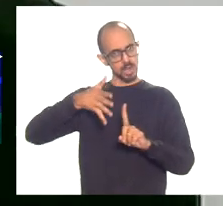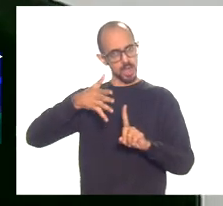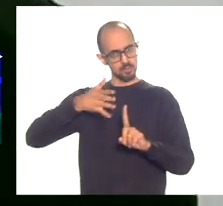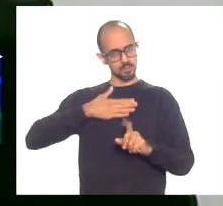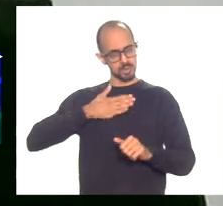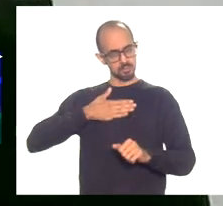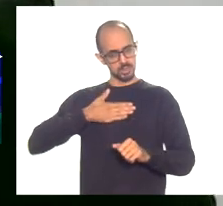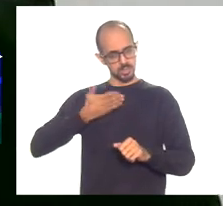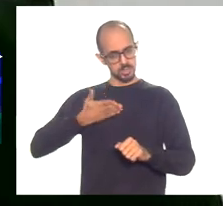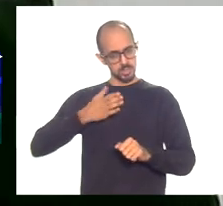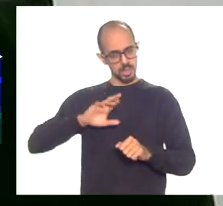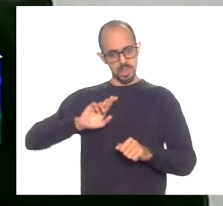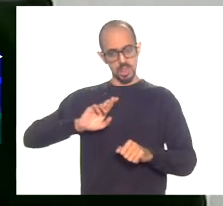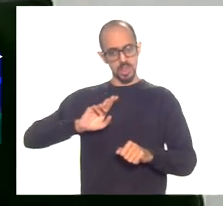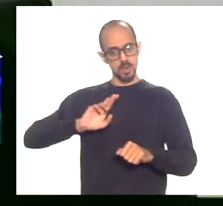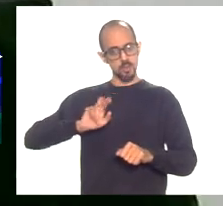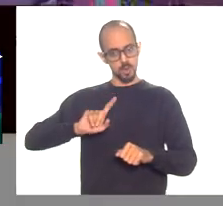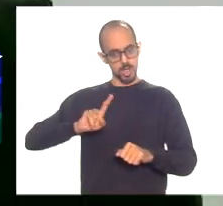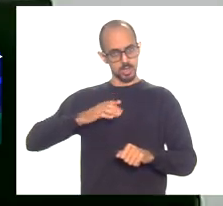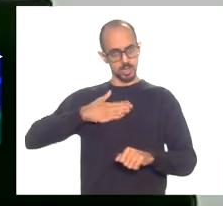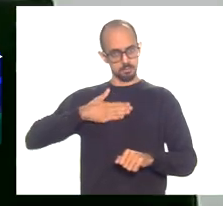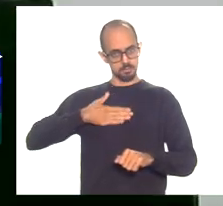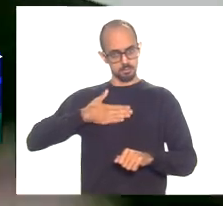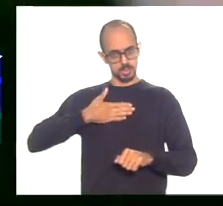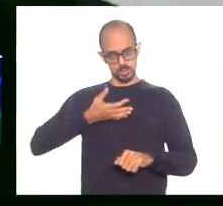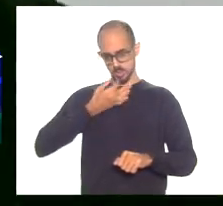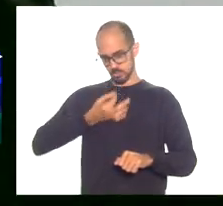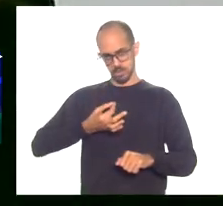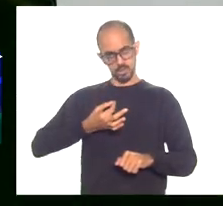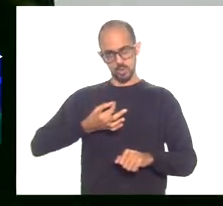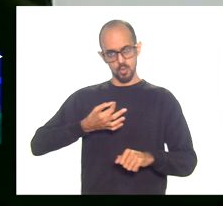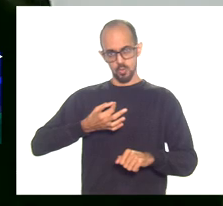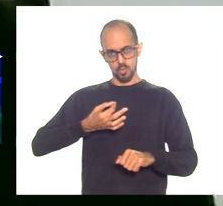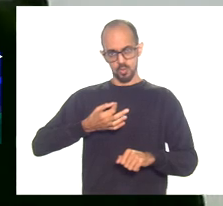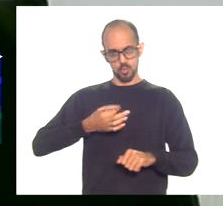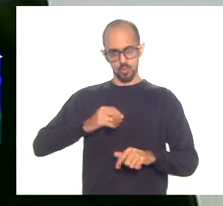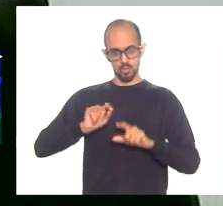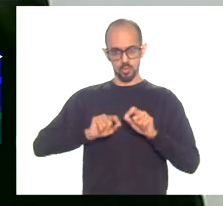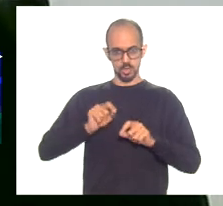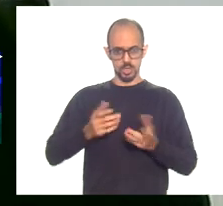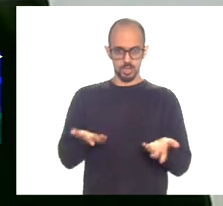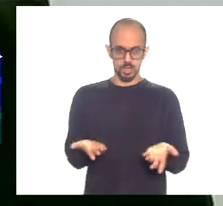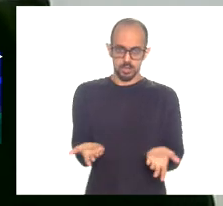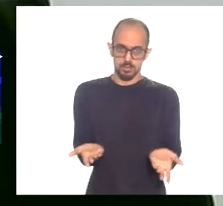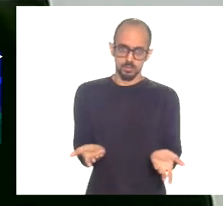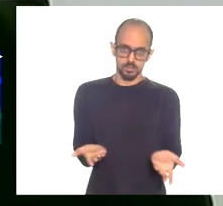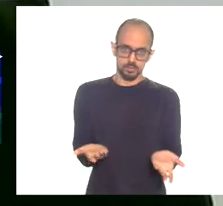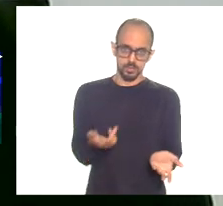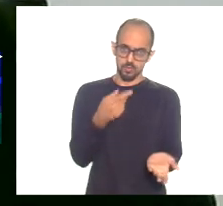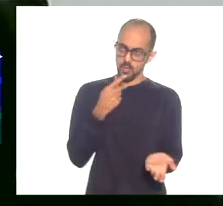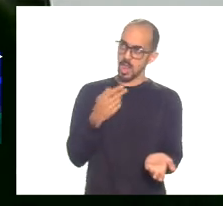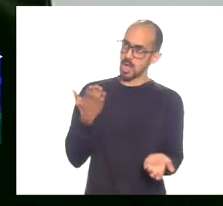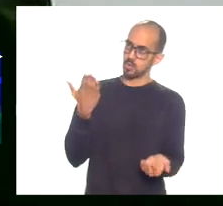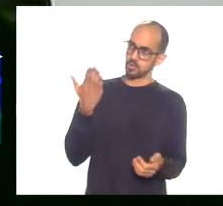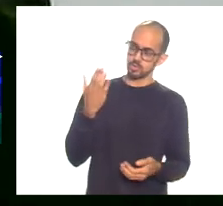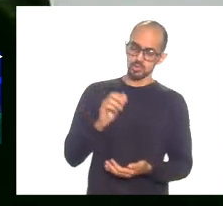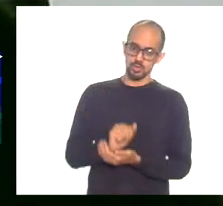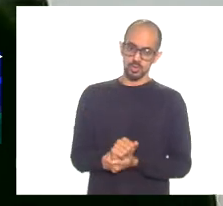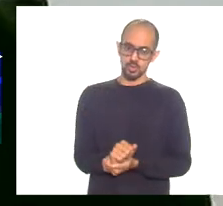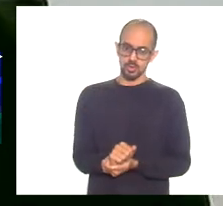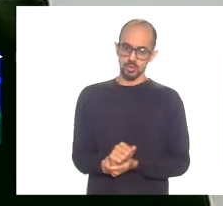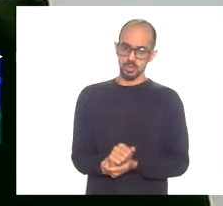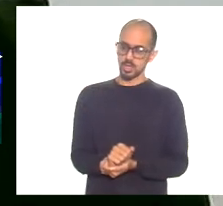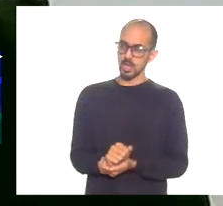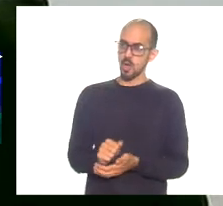primeiro lugar não há da de minha parte de longe de a vossa excelência que a postura do